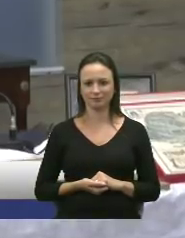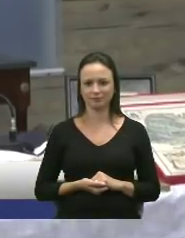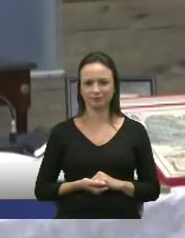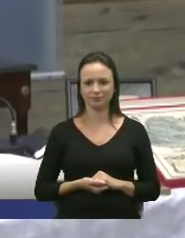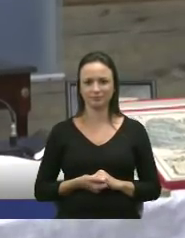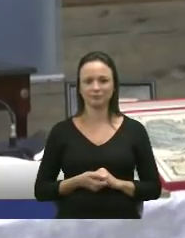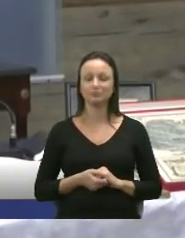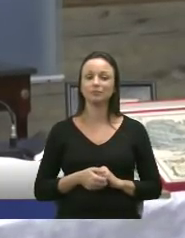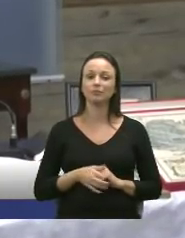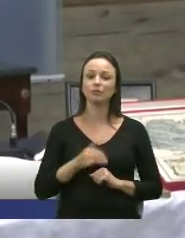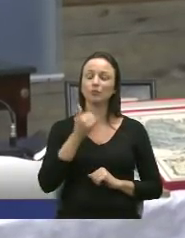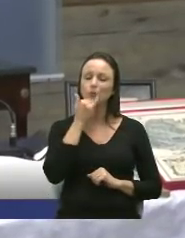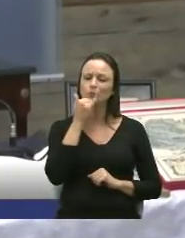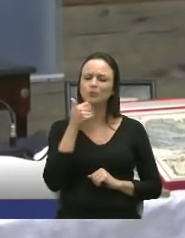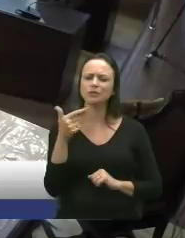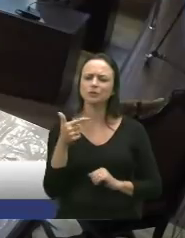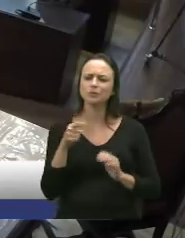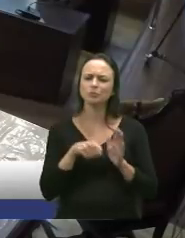Desculpa, a segunda pergunta.